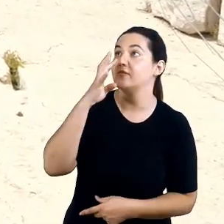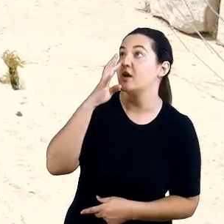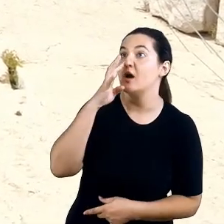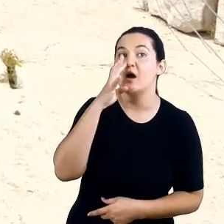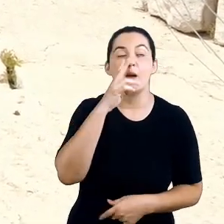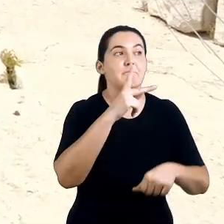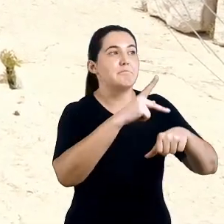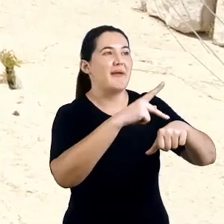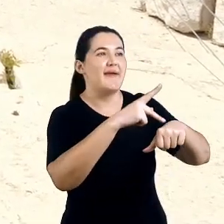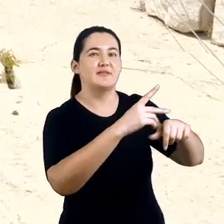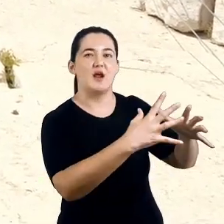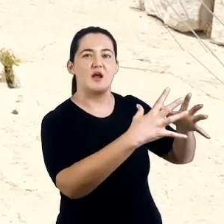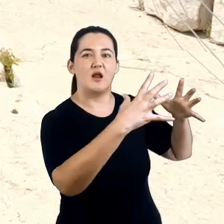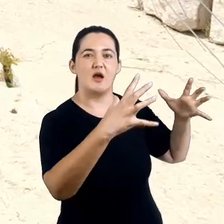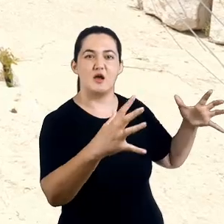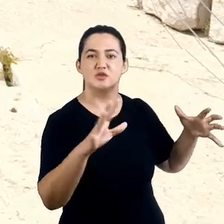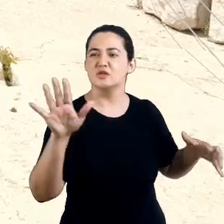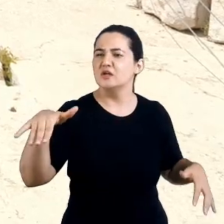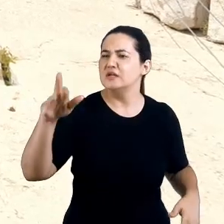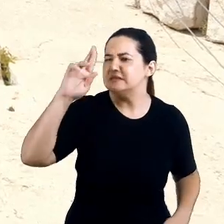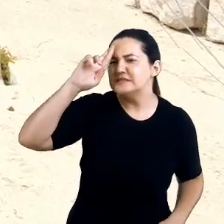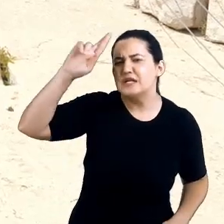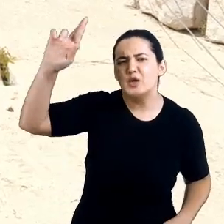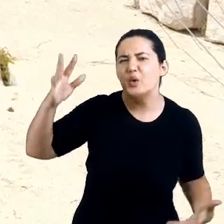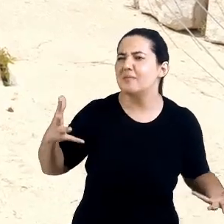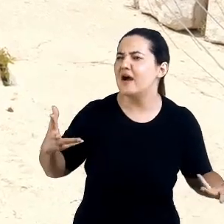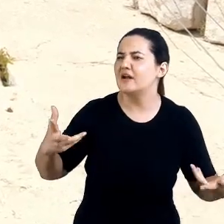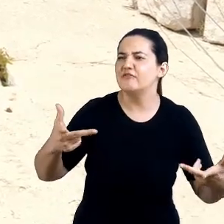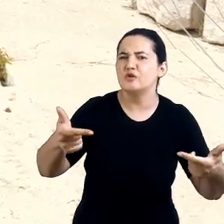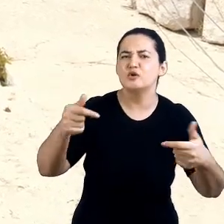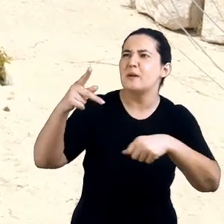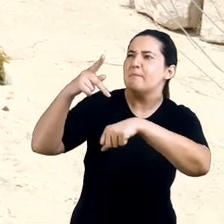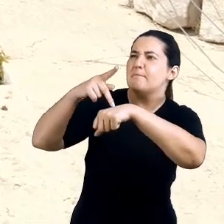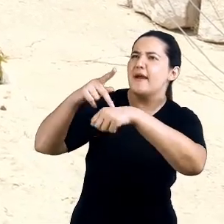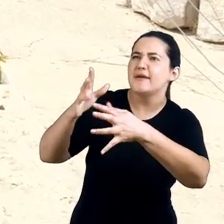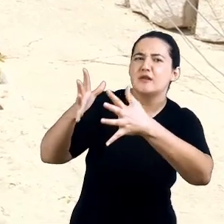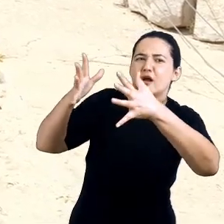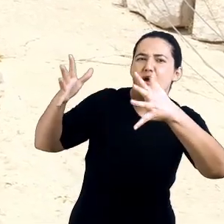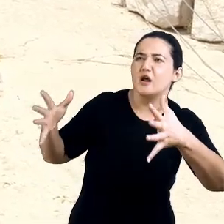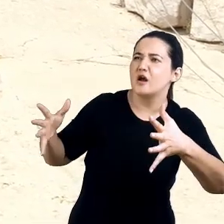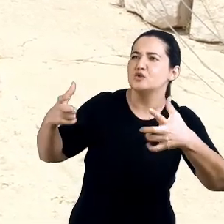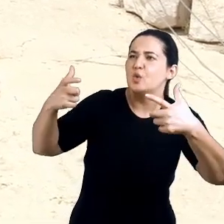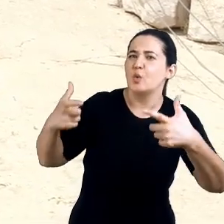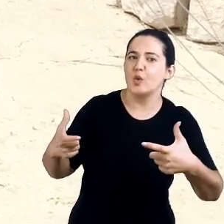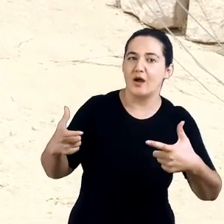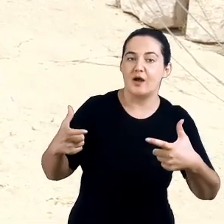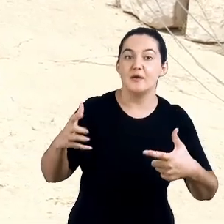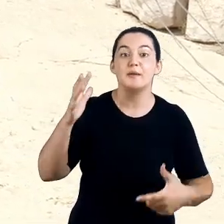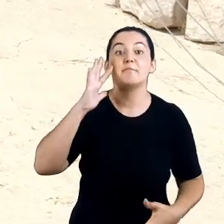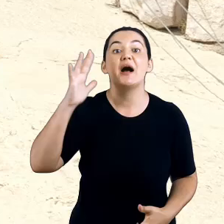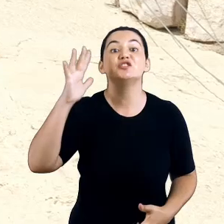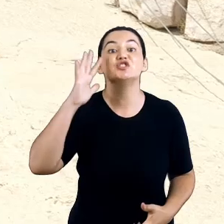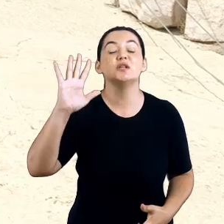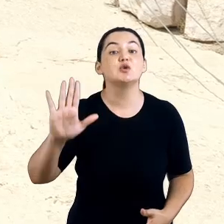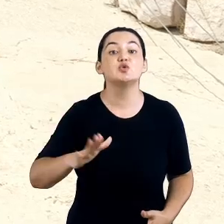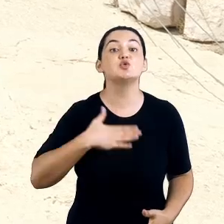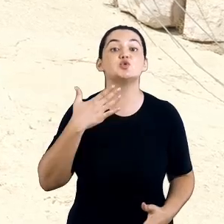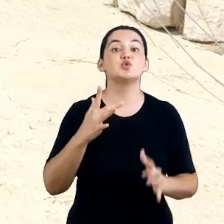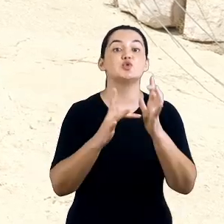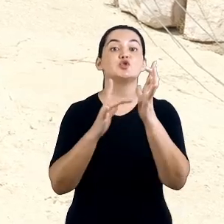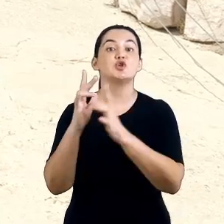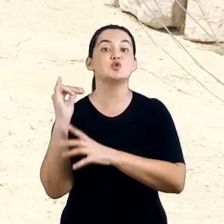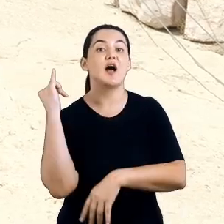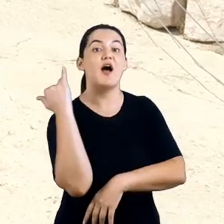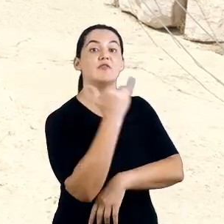eles viram as pedras aqui do templo e falaram: Senhor, quão magníficas são essas pedras, esse lugar. E imagine o susto deles quando